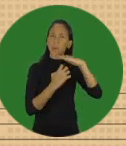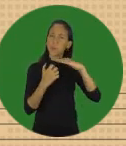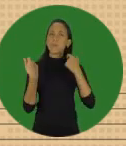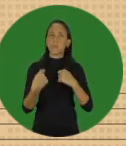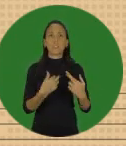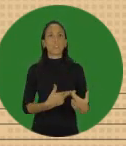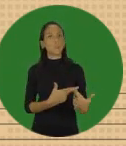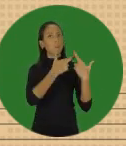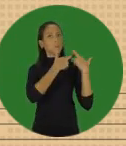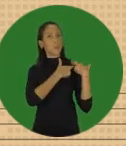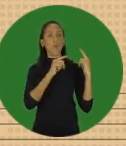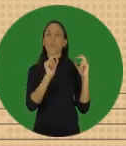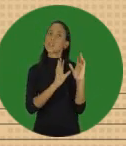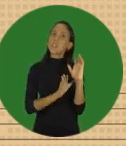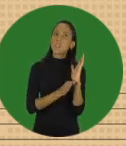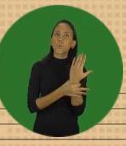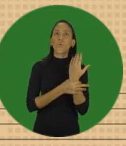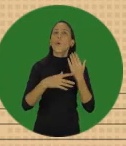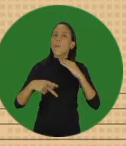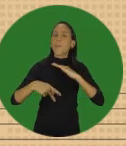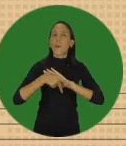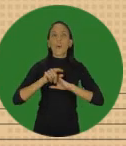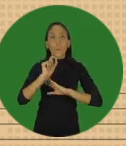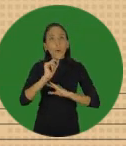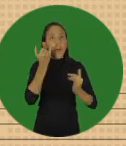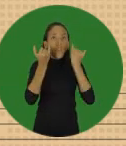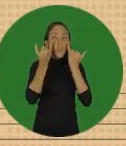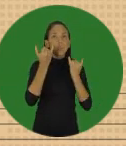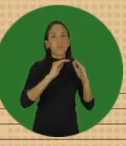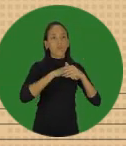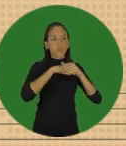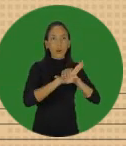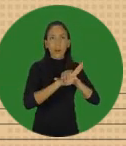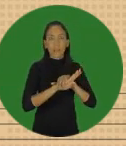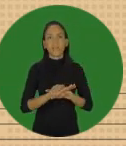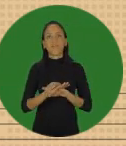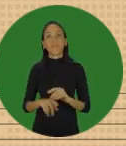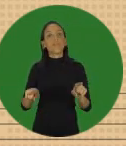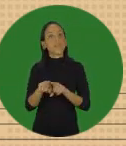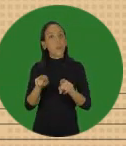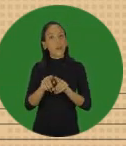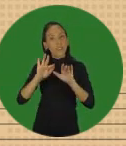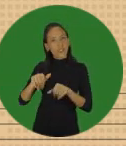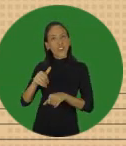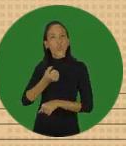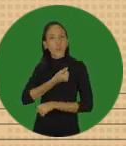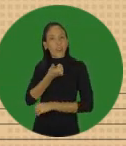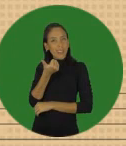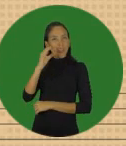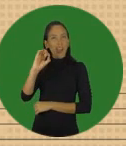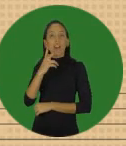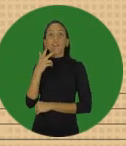armazenados. Por fim, e não menos importante, o princípio da não discriminação. Diz respeito ao uso